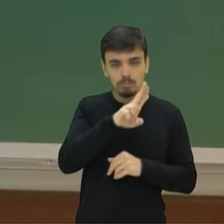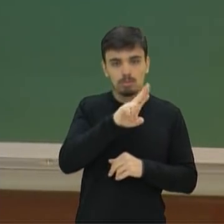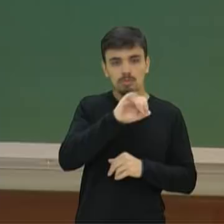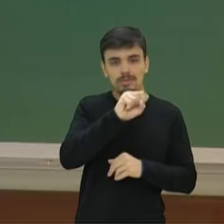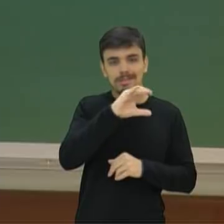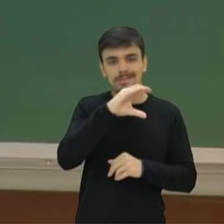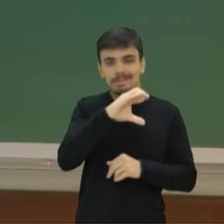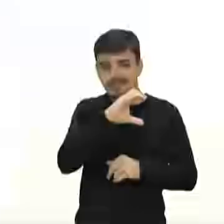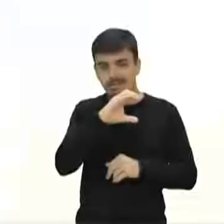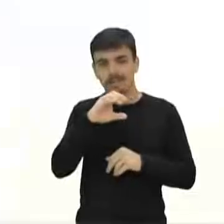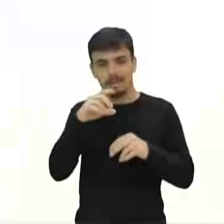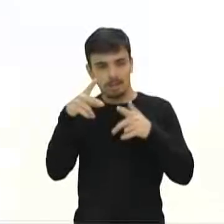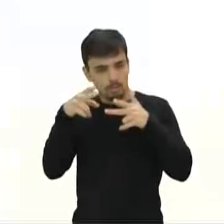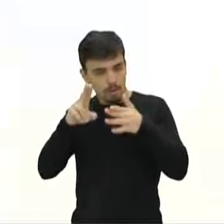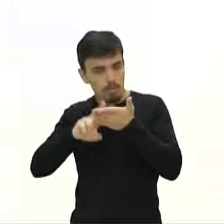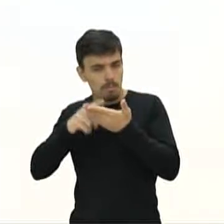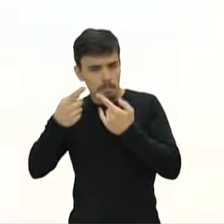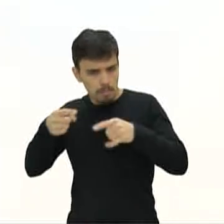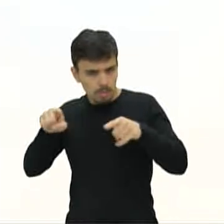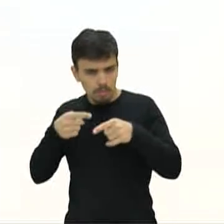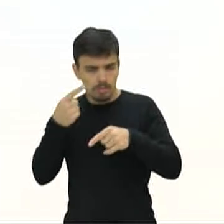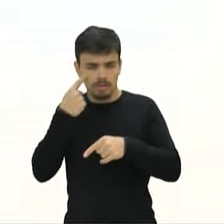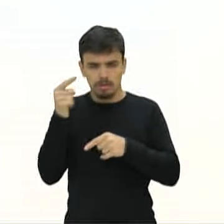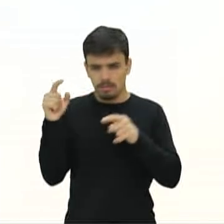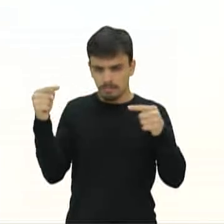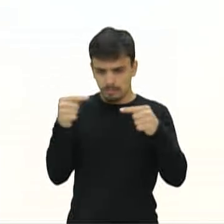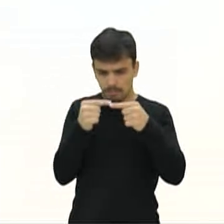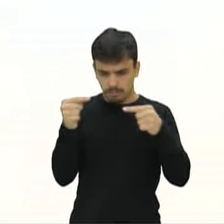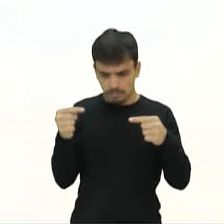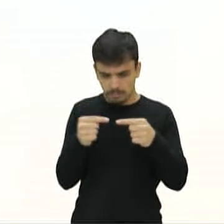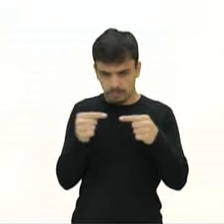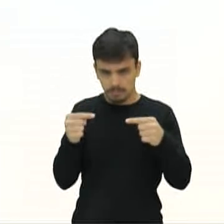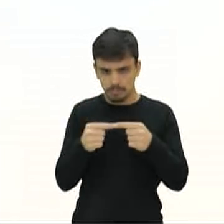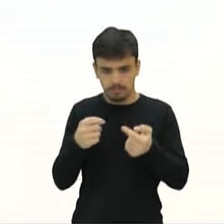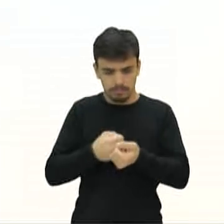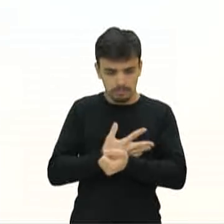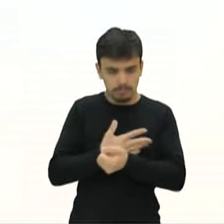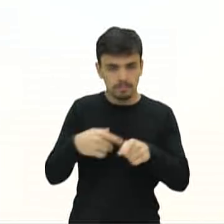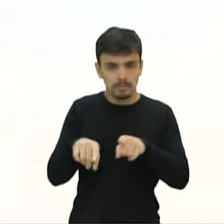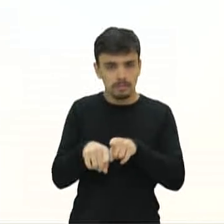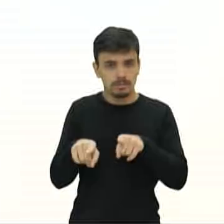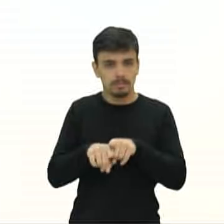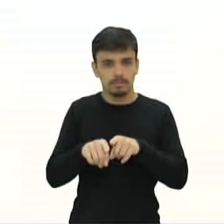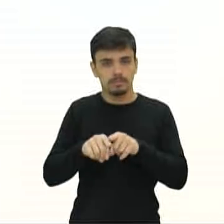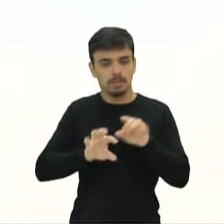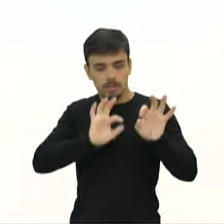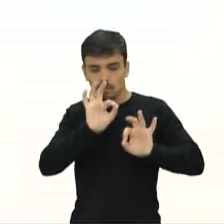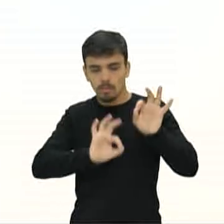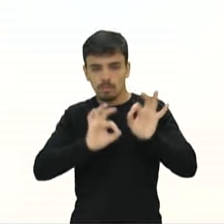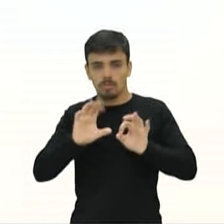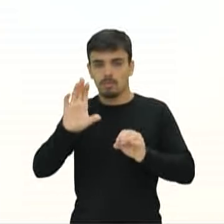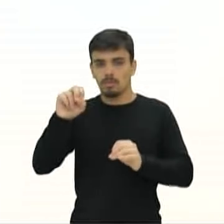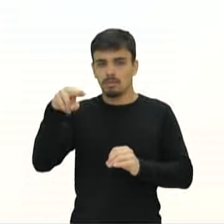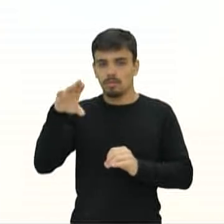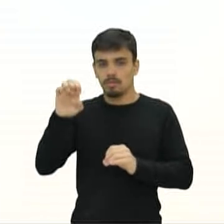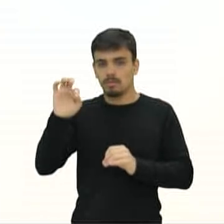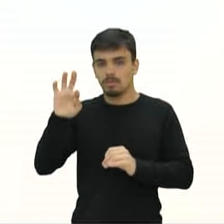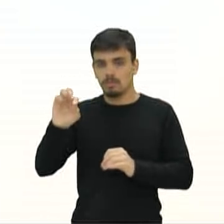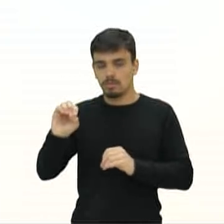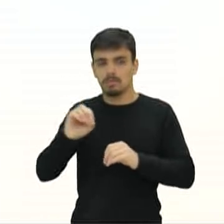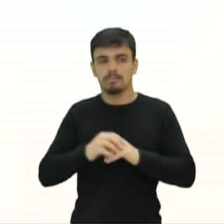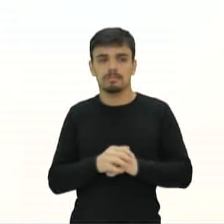arte, express, expressa, emotions, emoções, concert, concerto, né? De show, ó, com